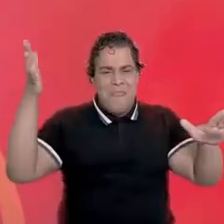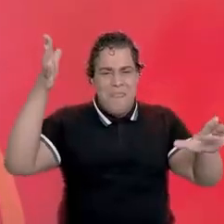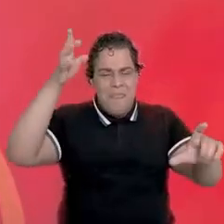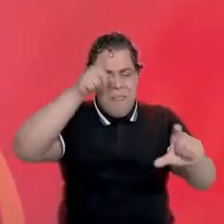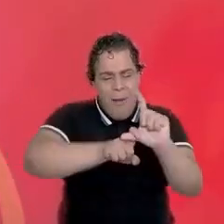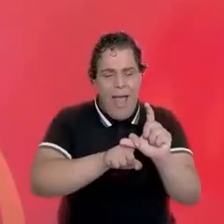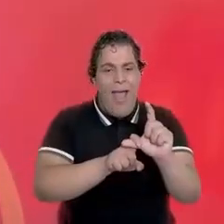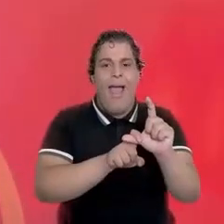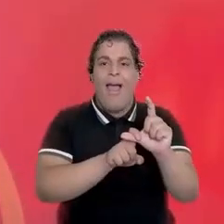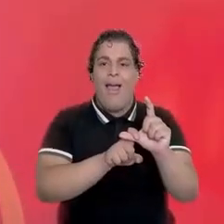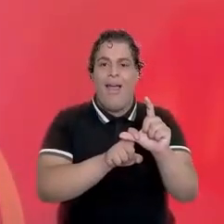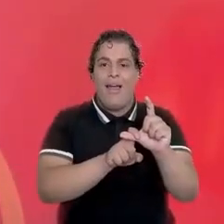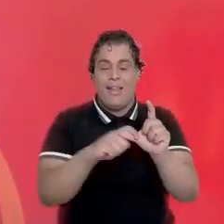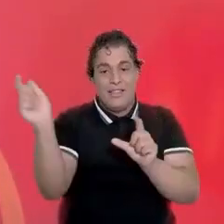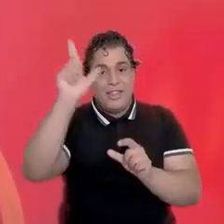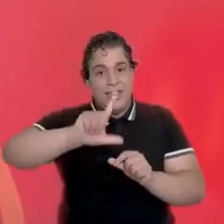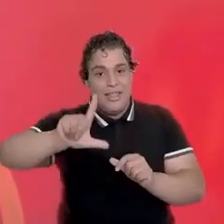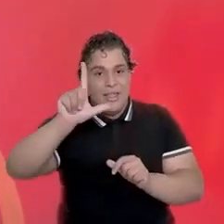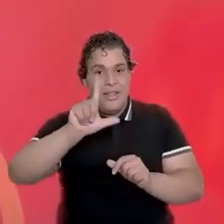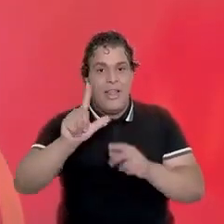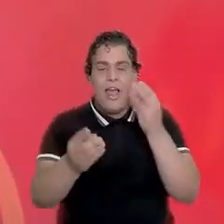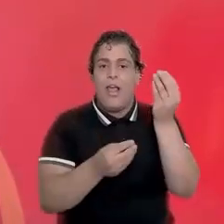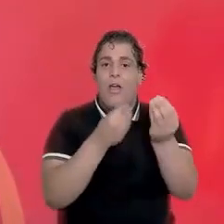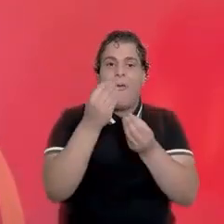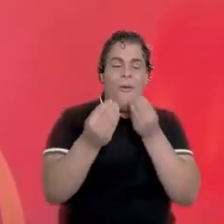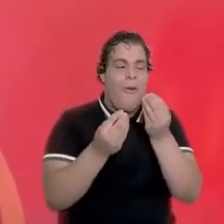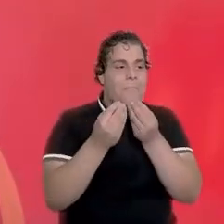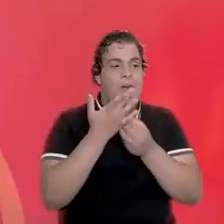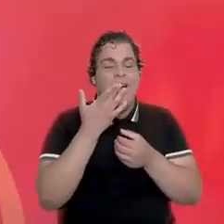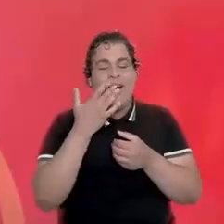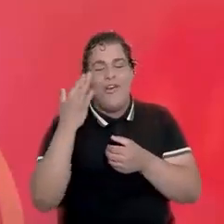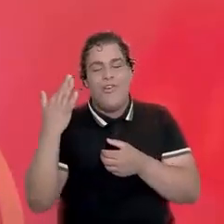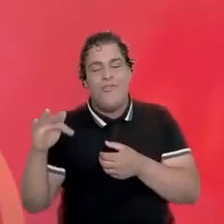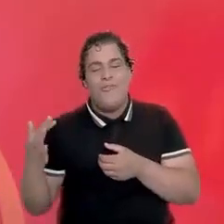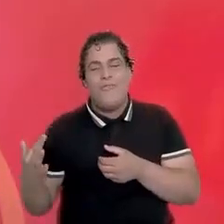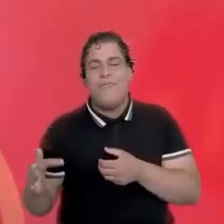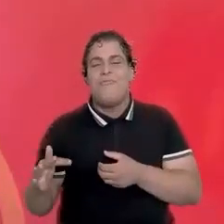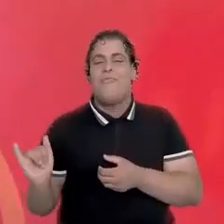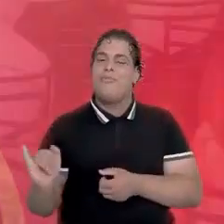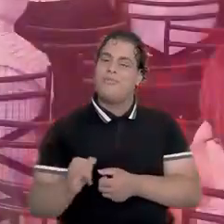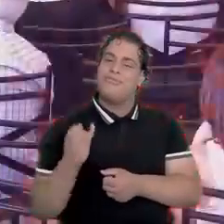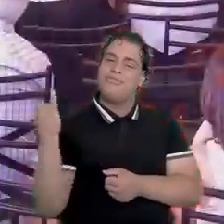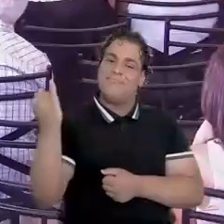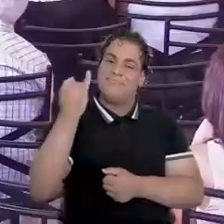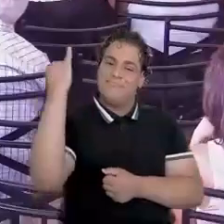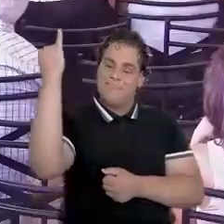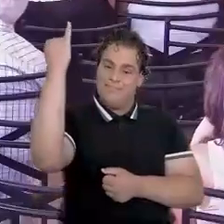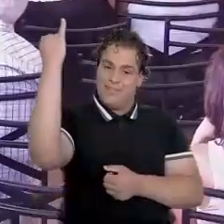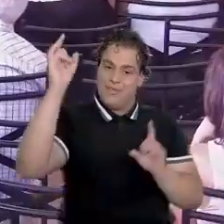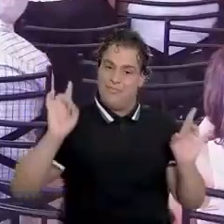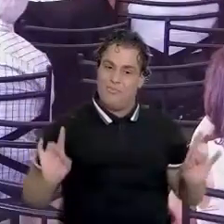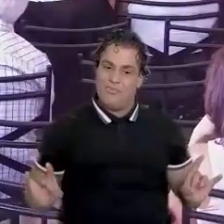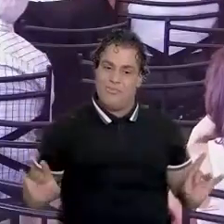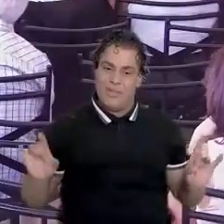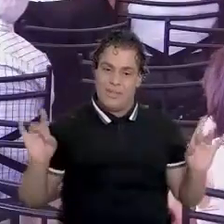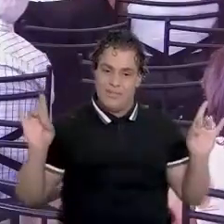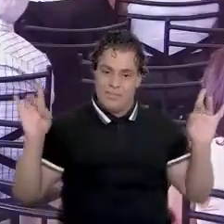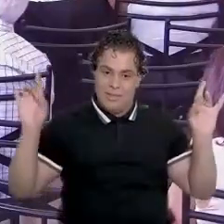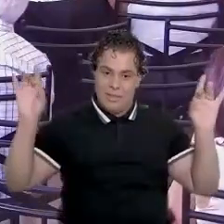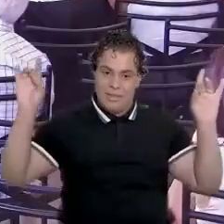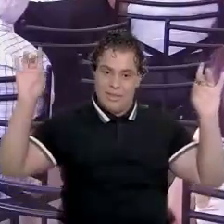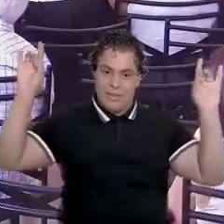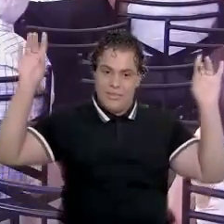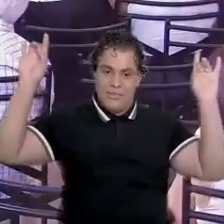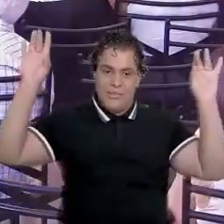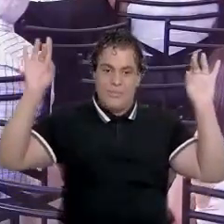inserida na literatura como um ouro muito precioso. A gente já vai